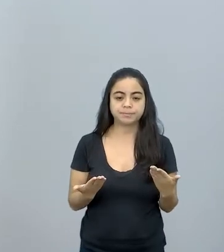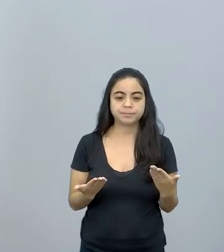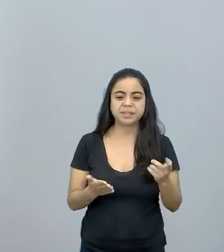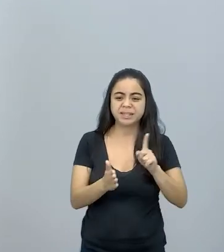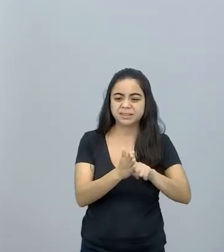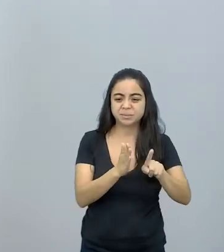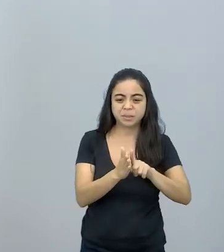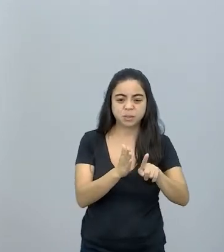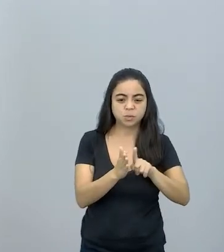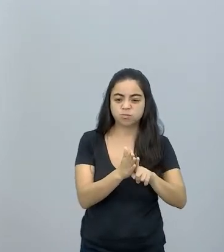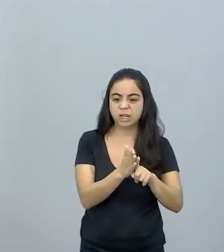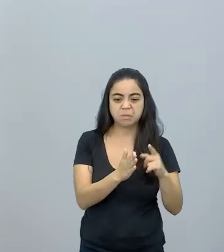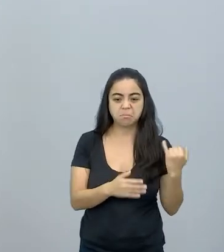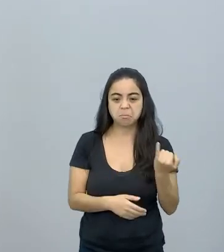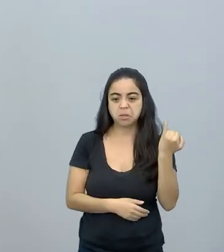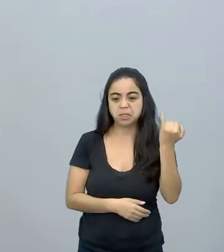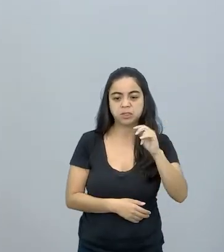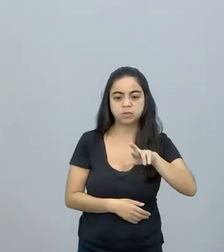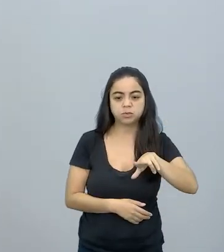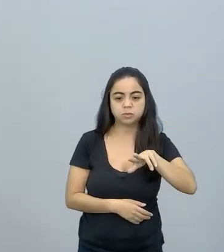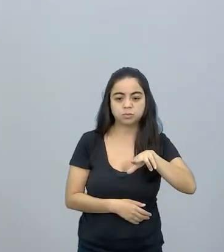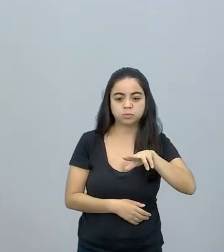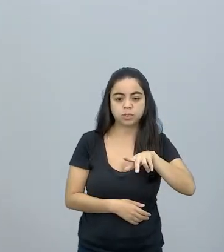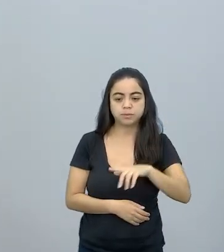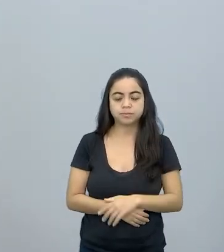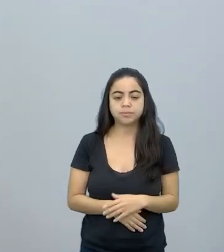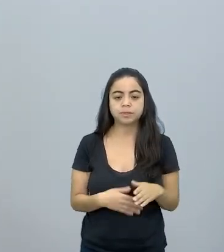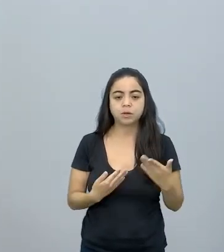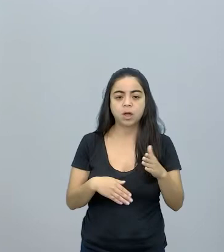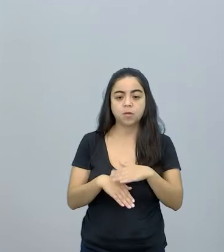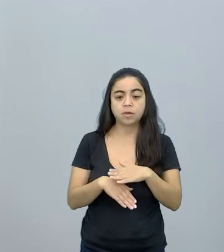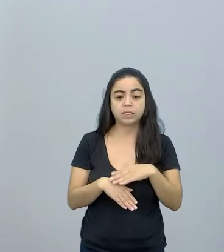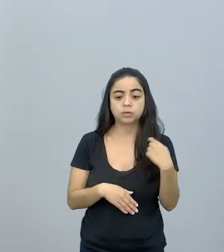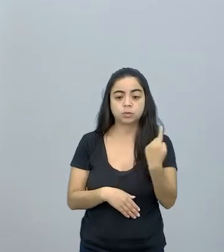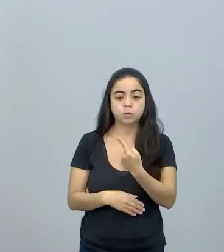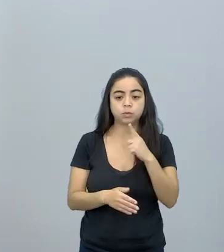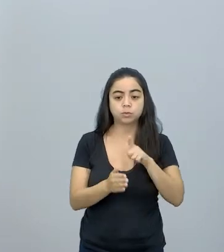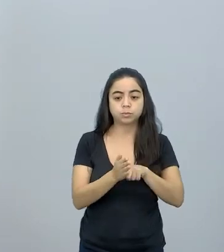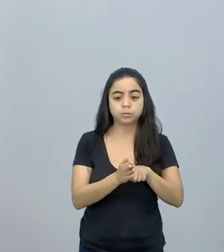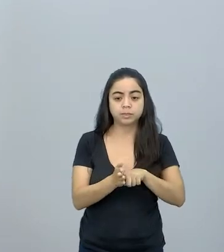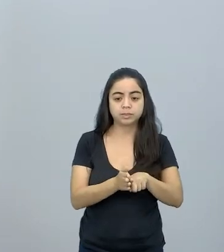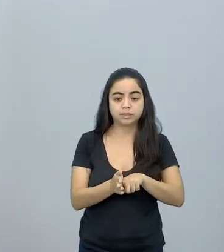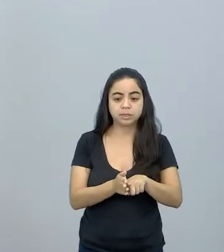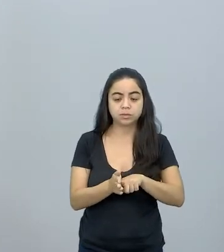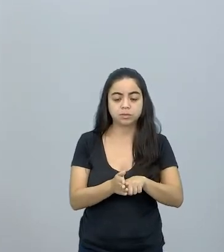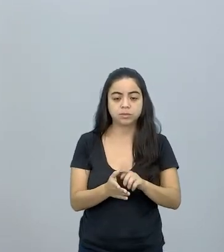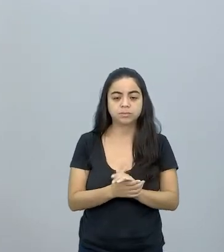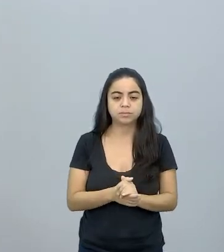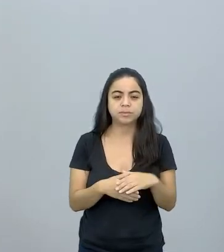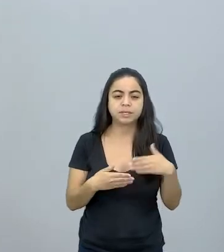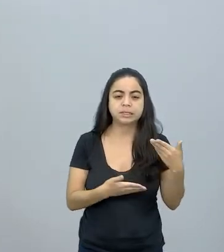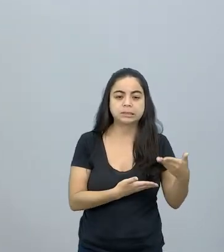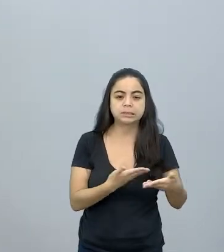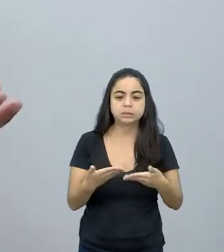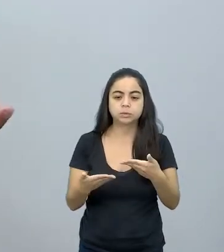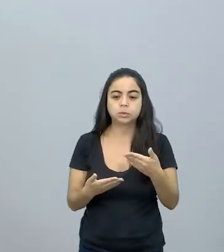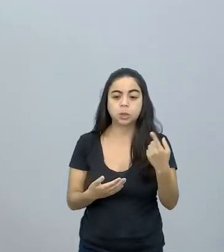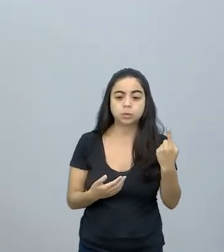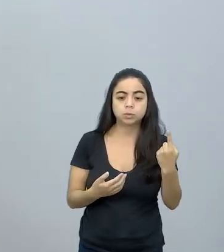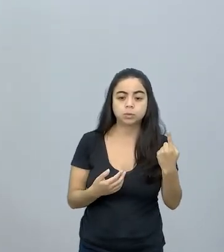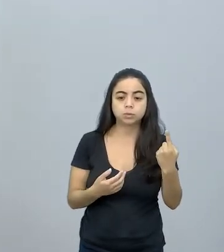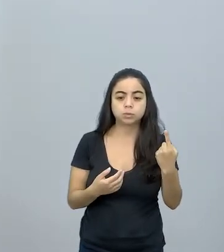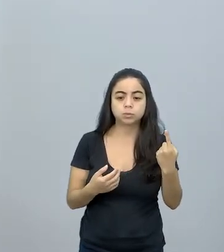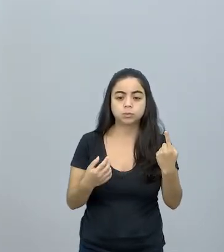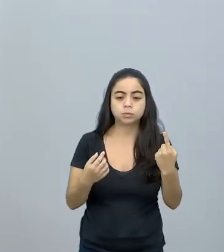vai ajudar muito no trabalho de pesquisa. Então, o que a gente faz como pesquisador? A gente tenta relacionar pelo menos duas coisas,